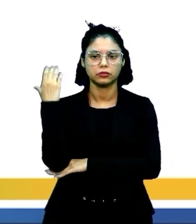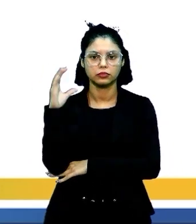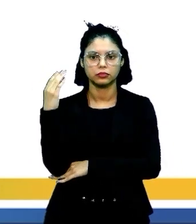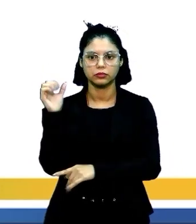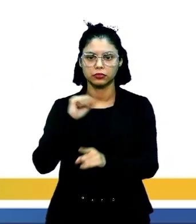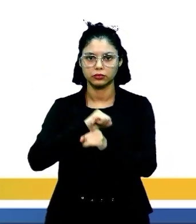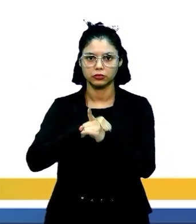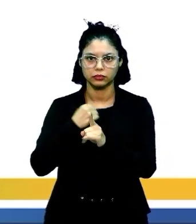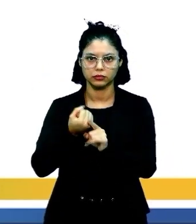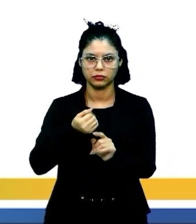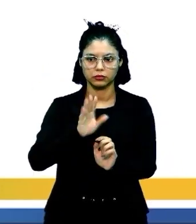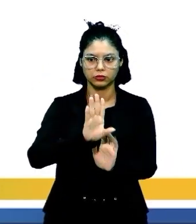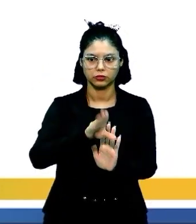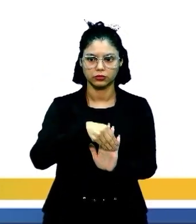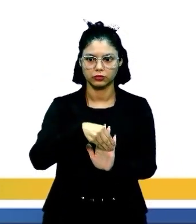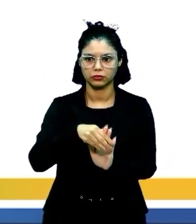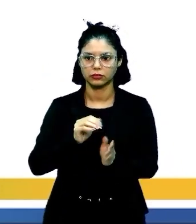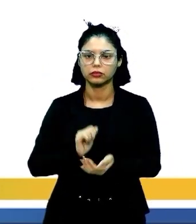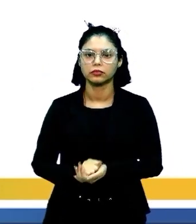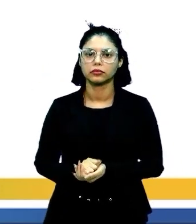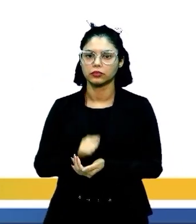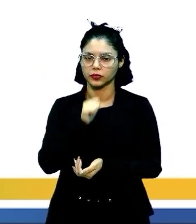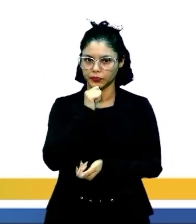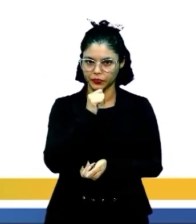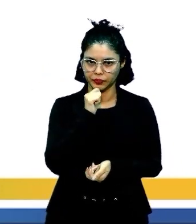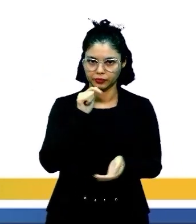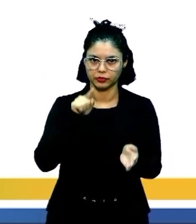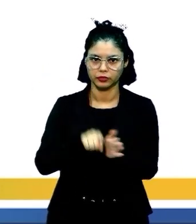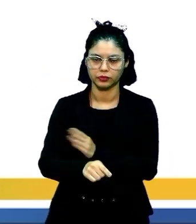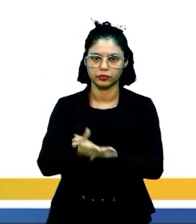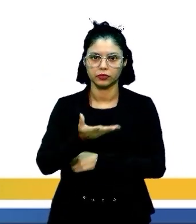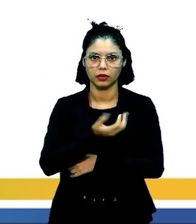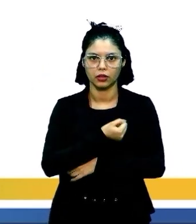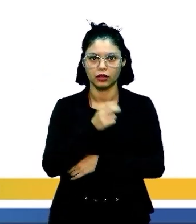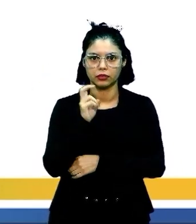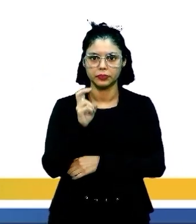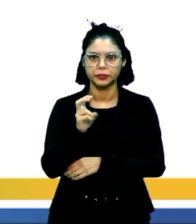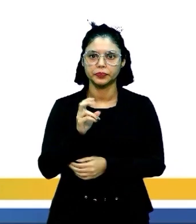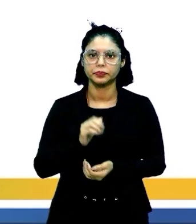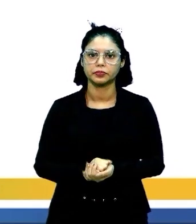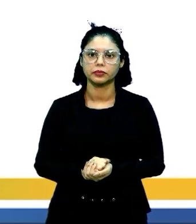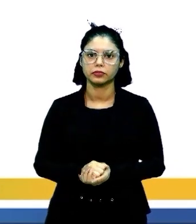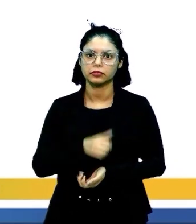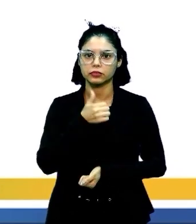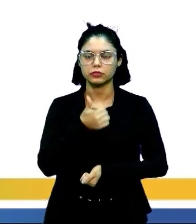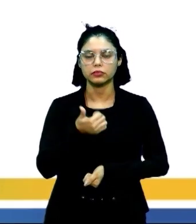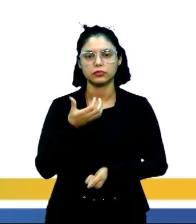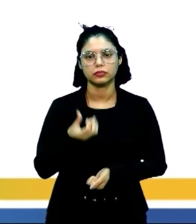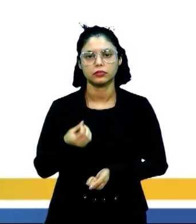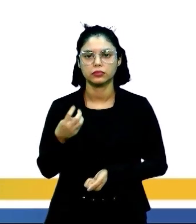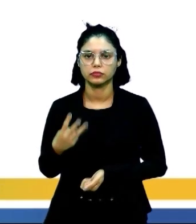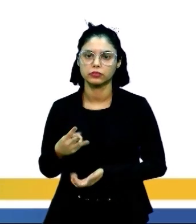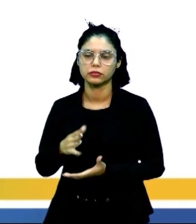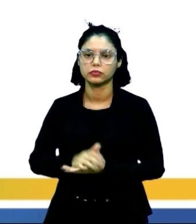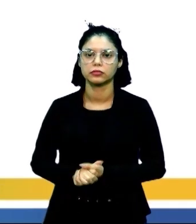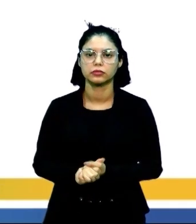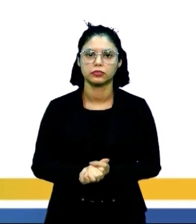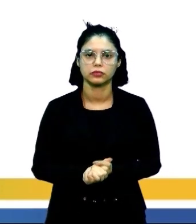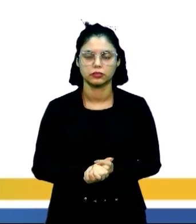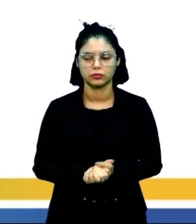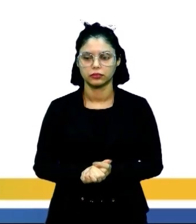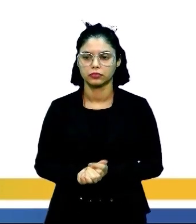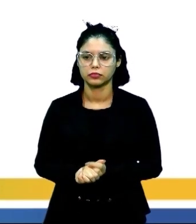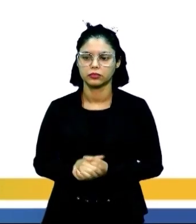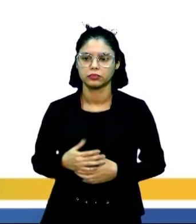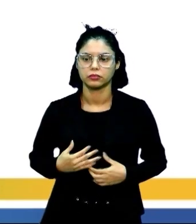Sociais Aplicadas. Reforço, questão número 5, página 163. Vamos